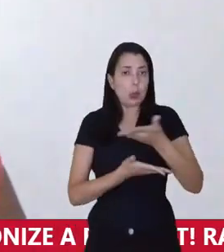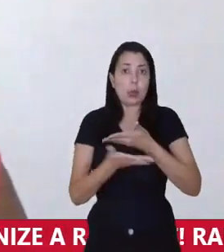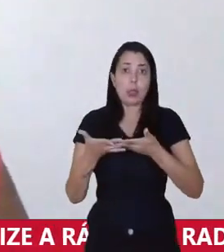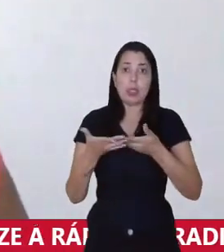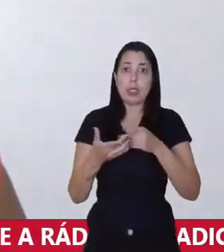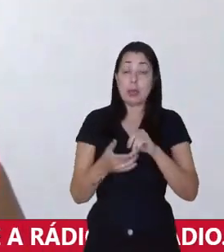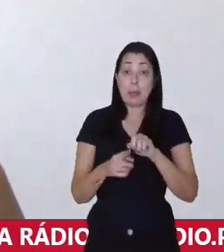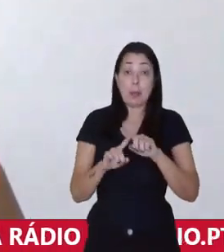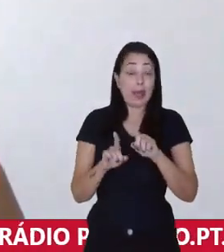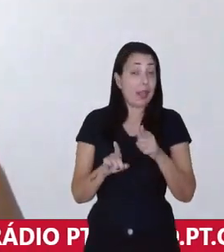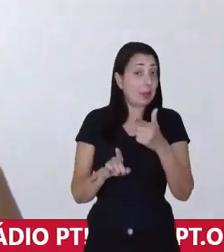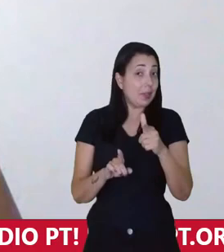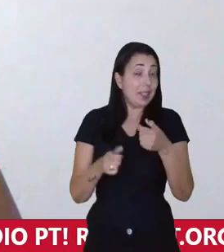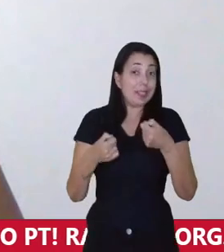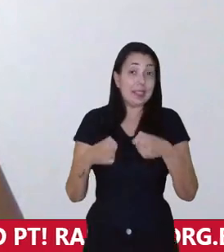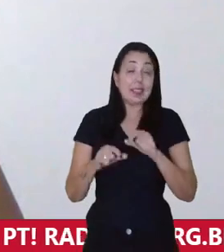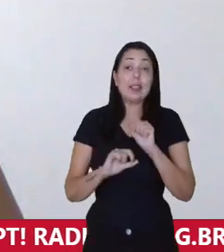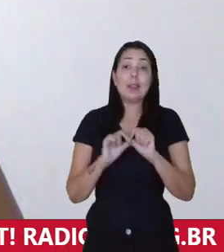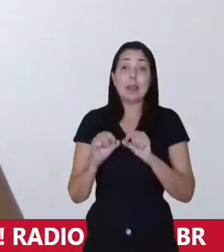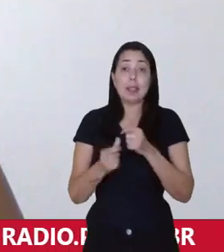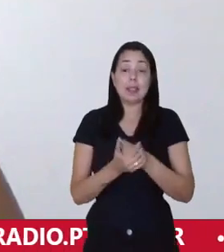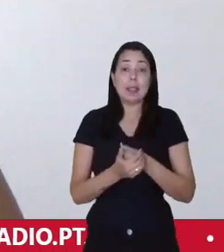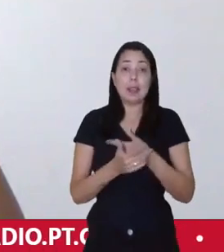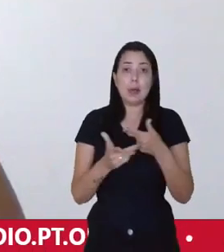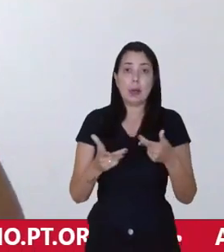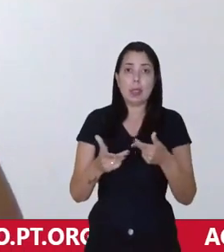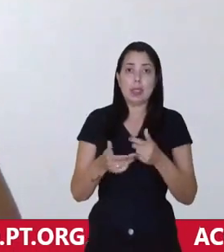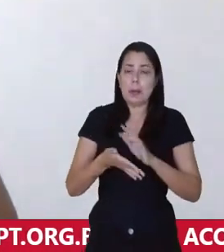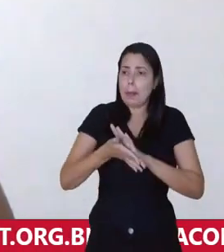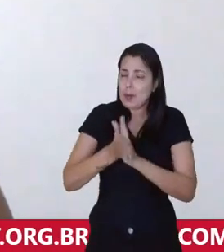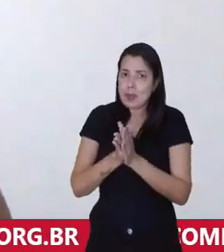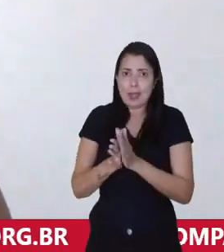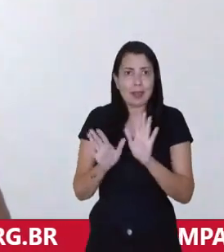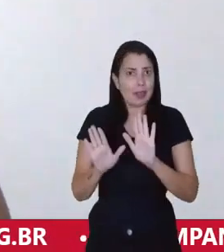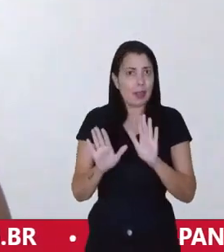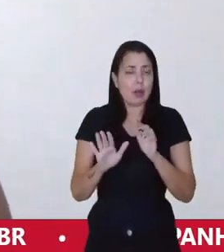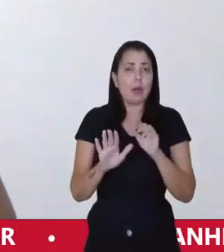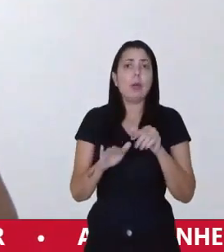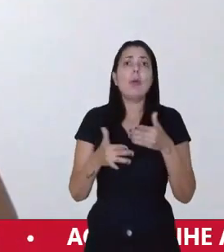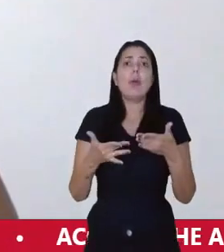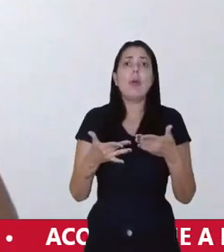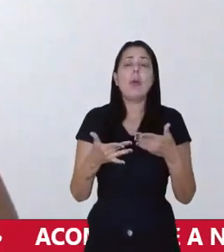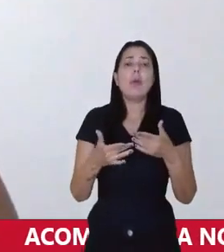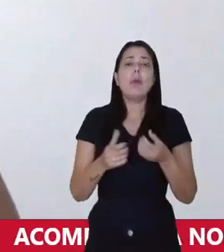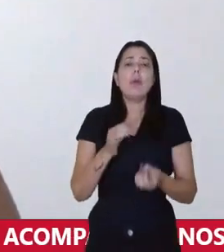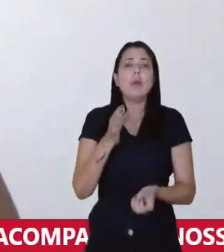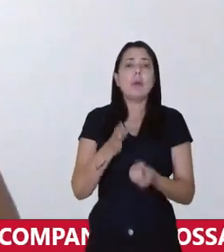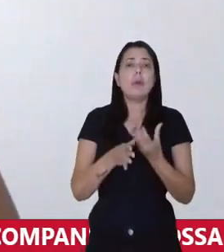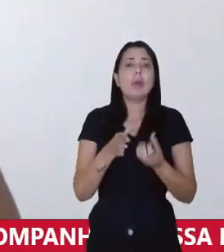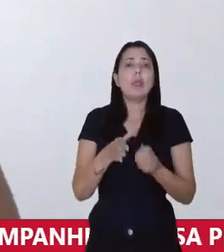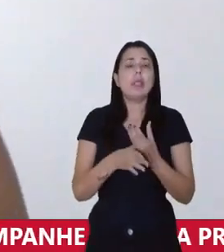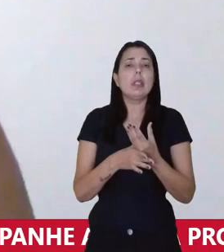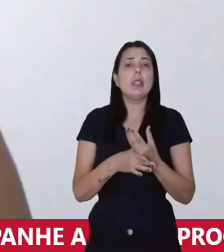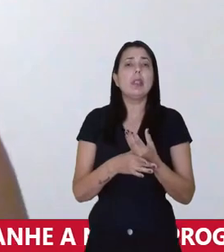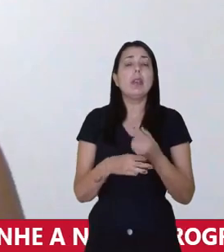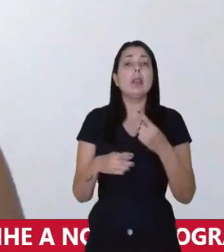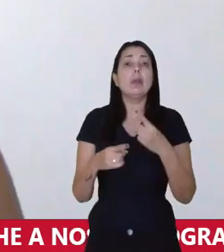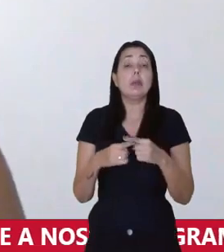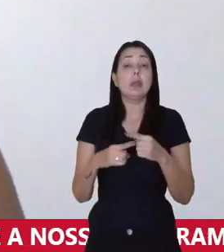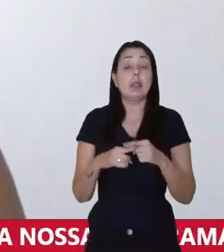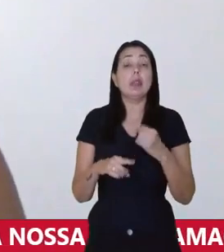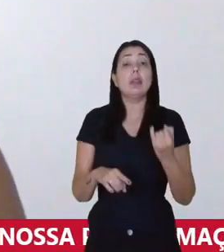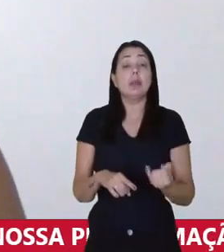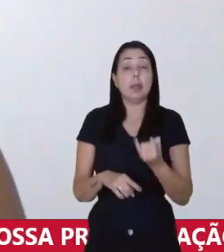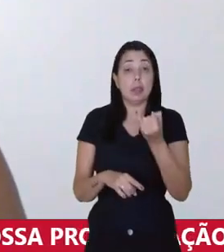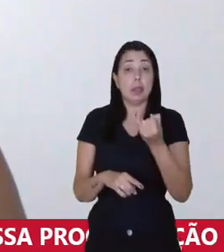sem necessariamente a questão do pertencimento. Em que momento isso se cristaliza e por que é então